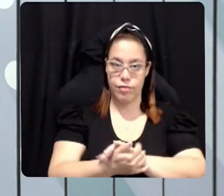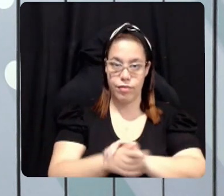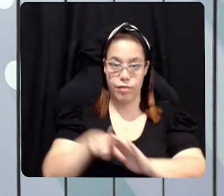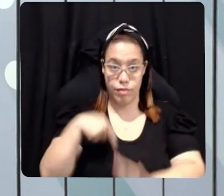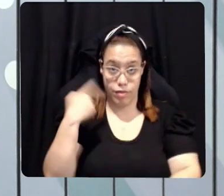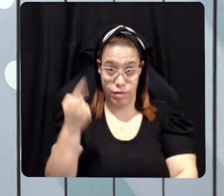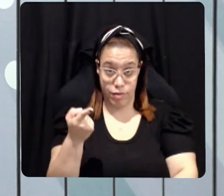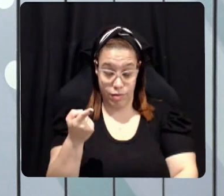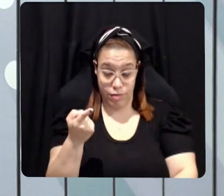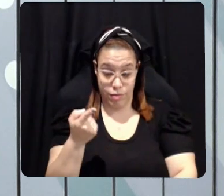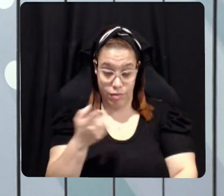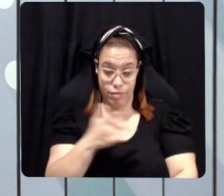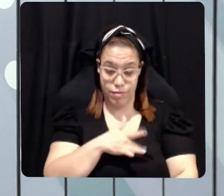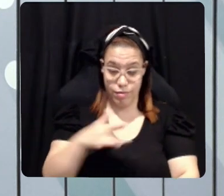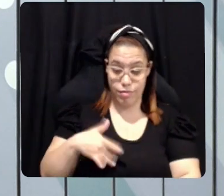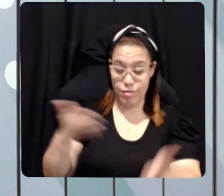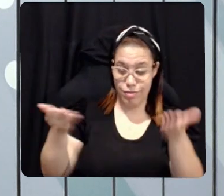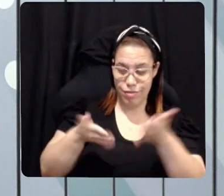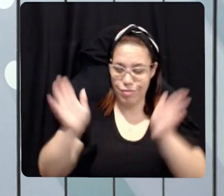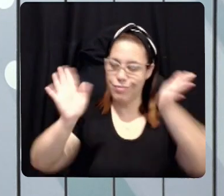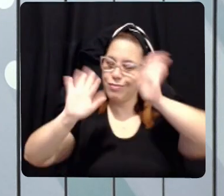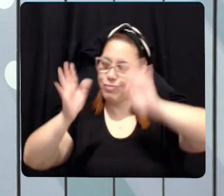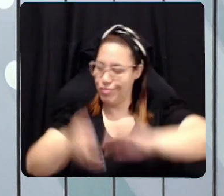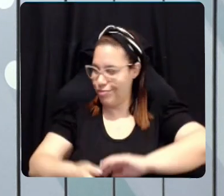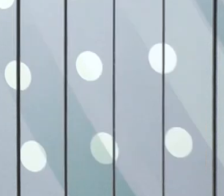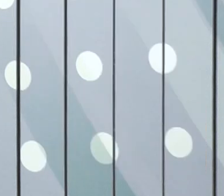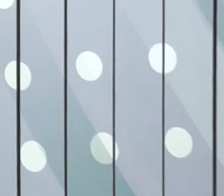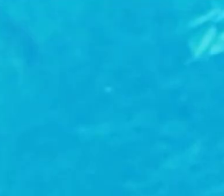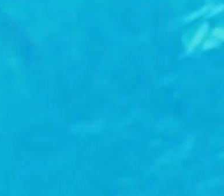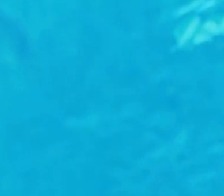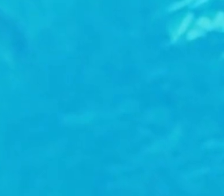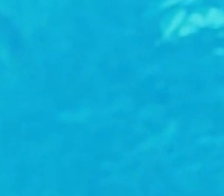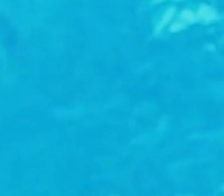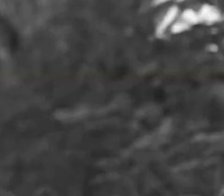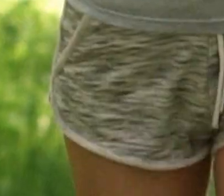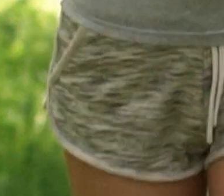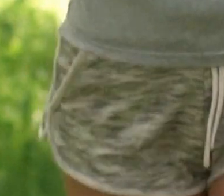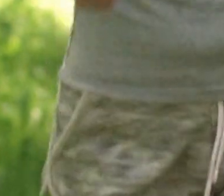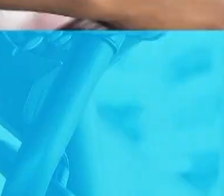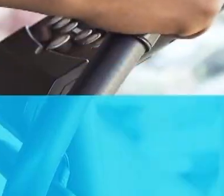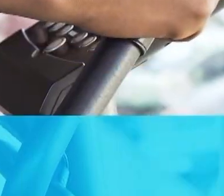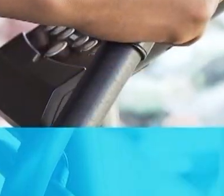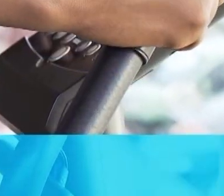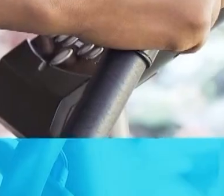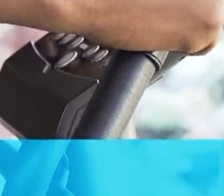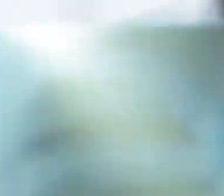redes sociais. A gente se vê no próximo Saúde Agora.